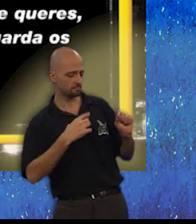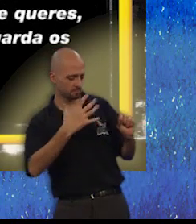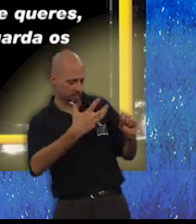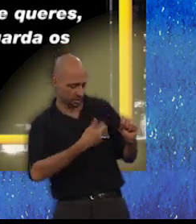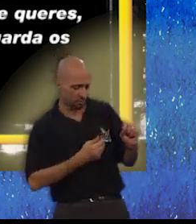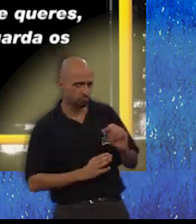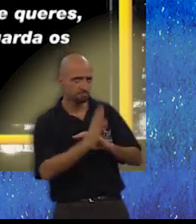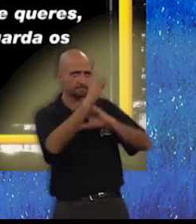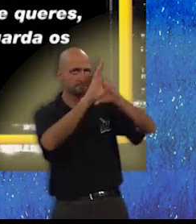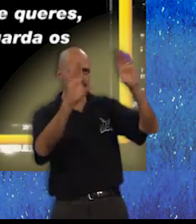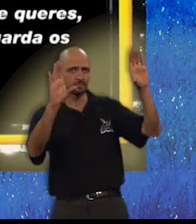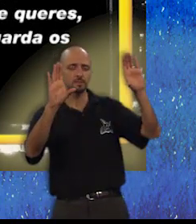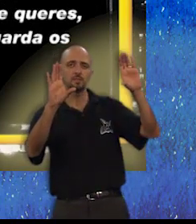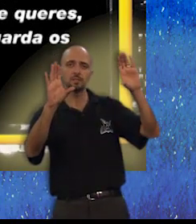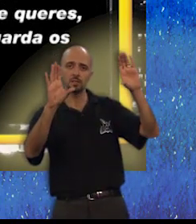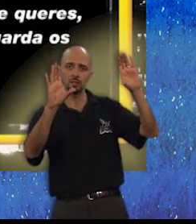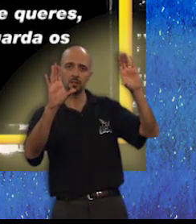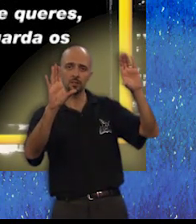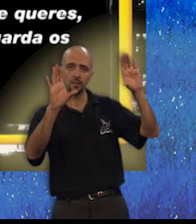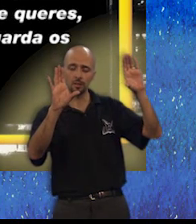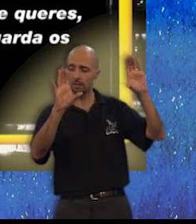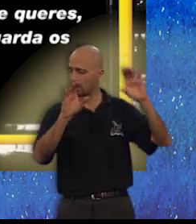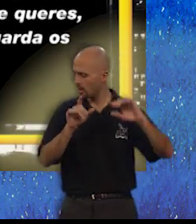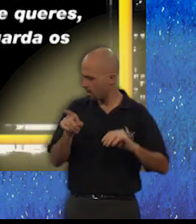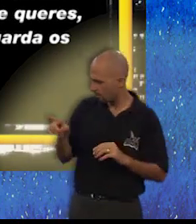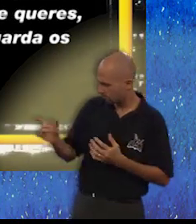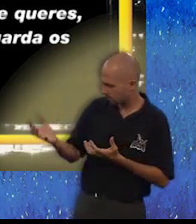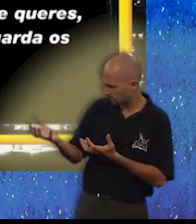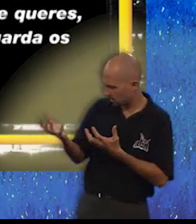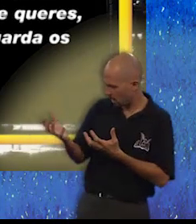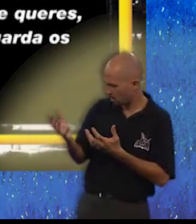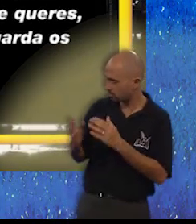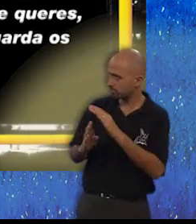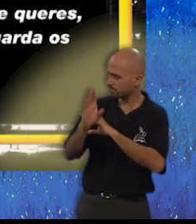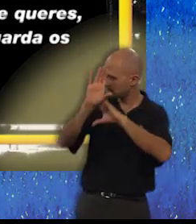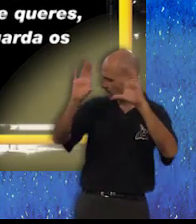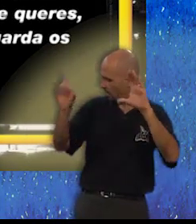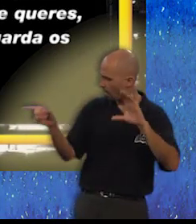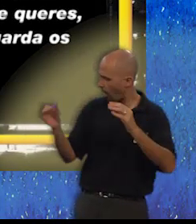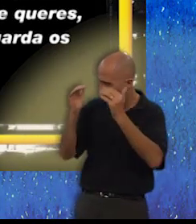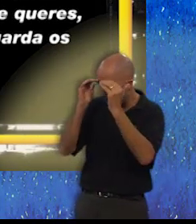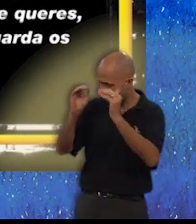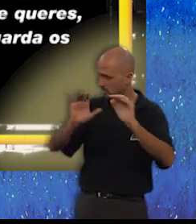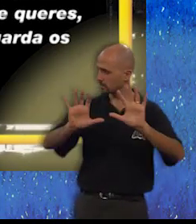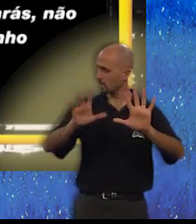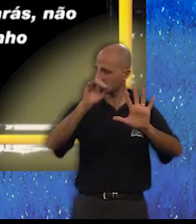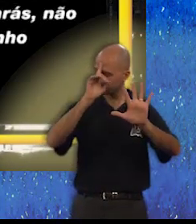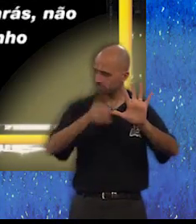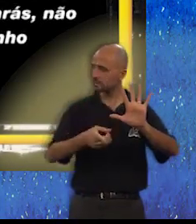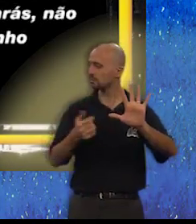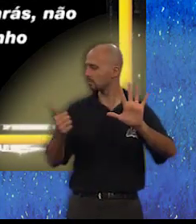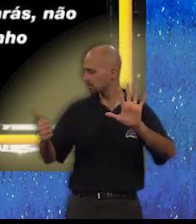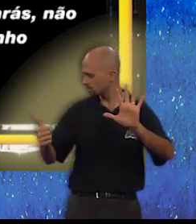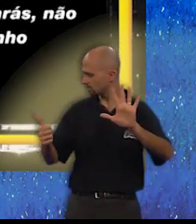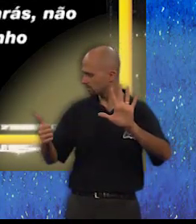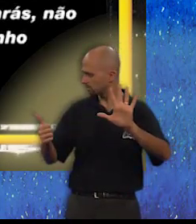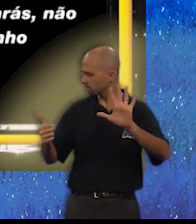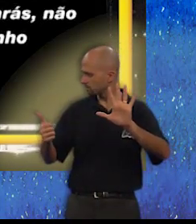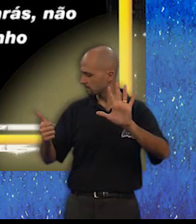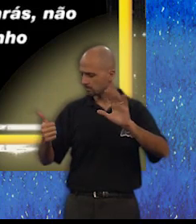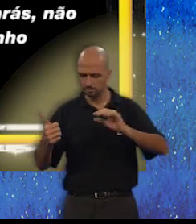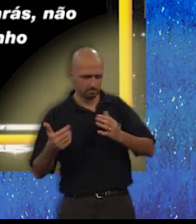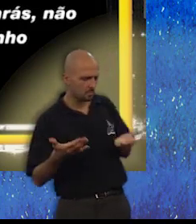bom? Bom só existe um. Se queres, porém, entrar na vida, guarda os mandamentos. E